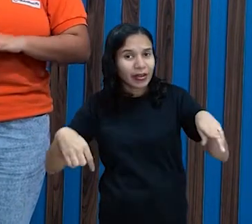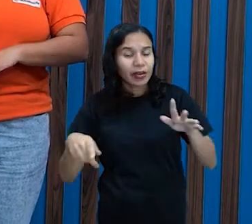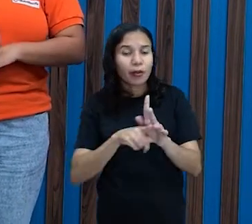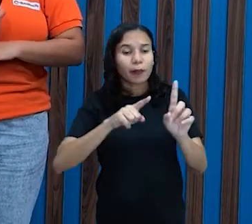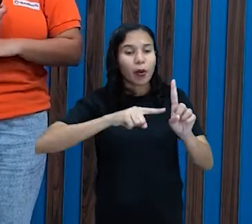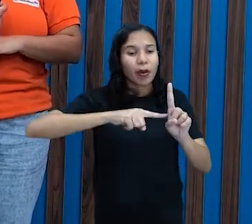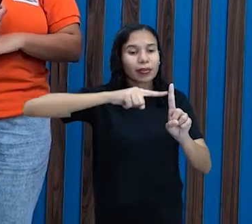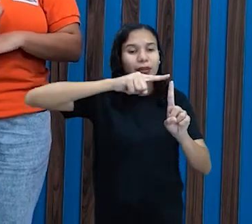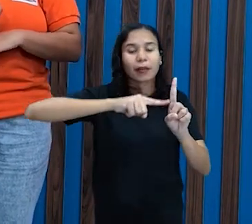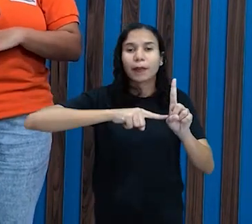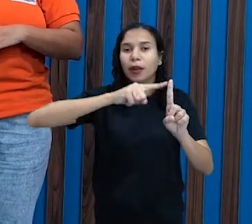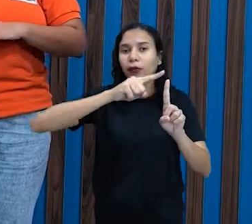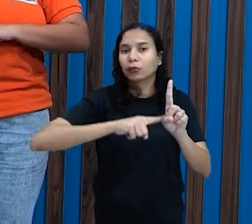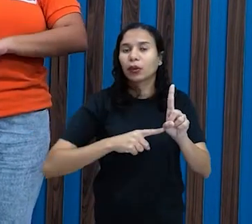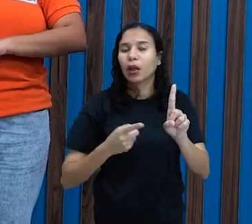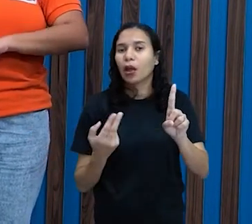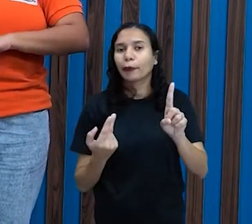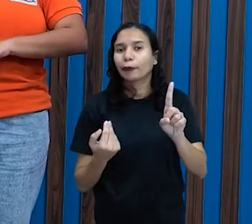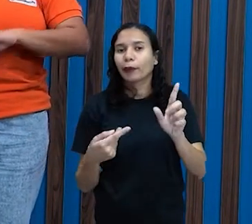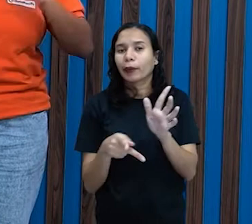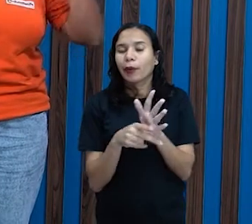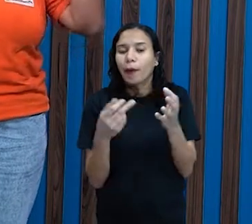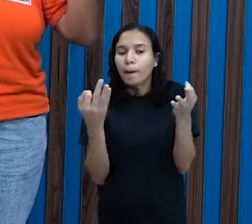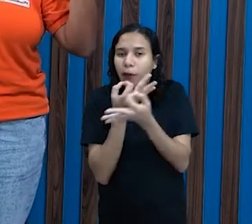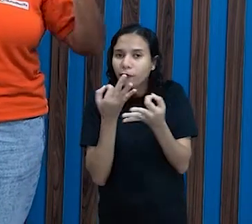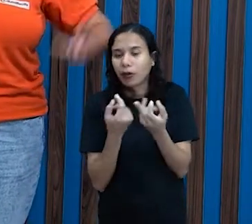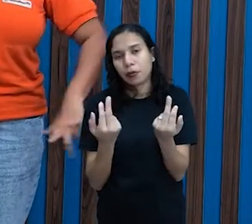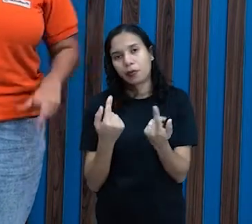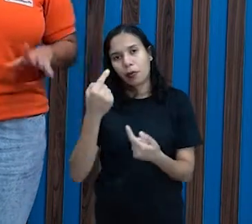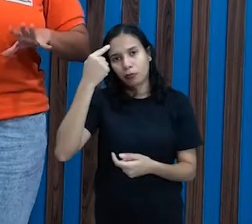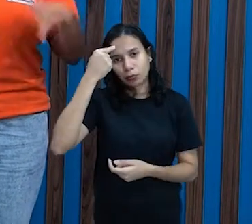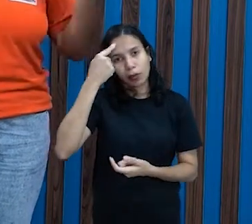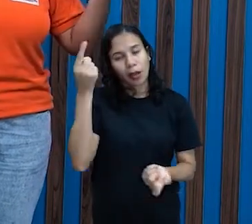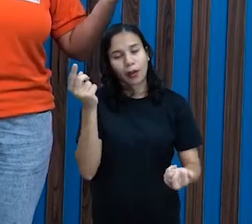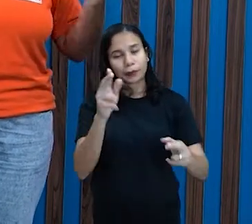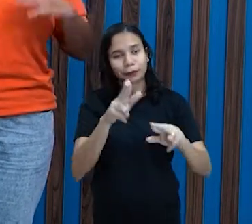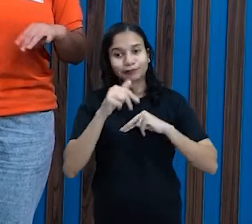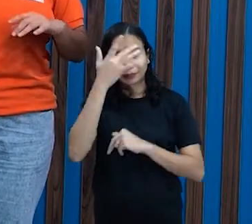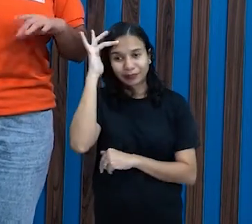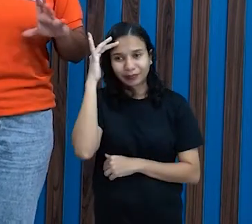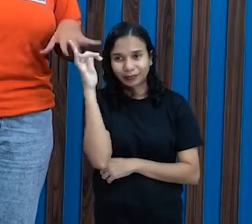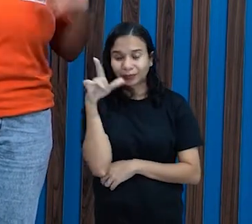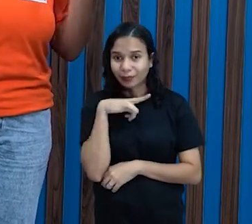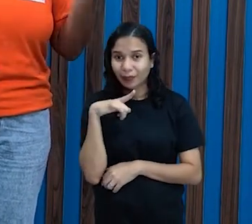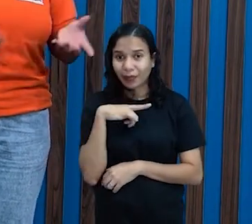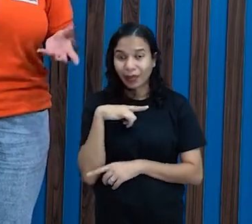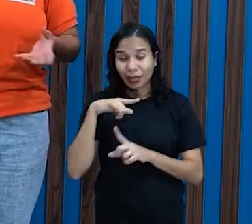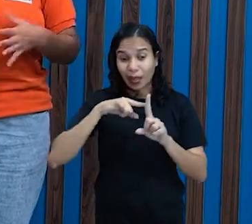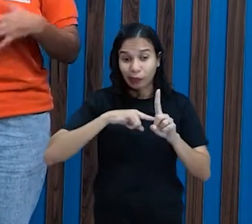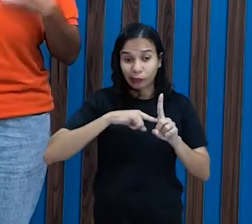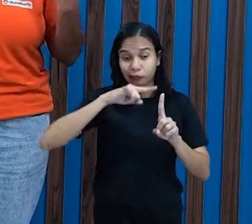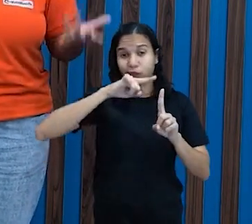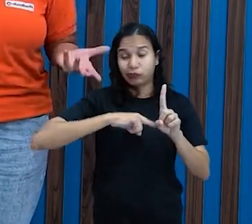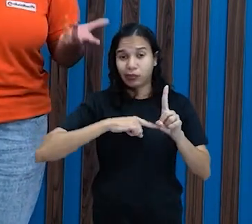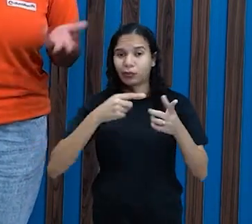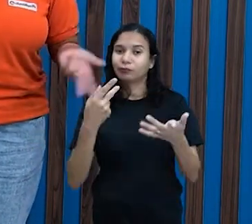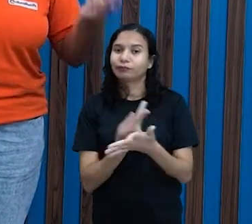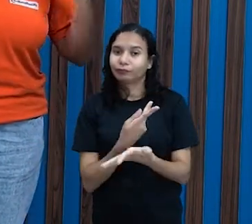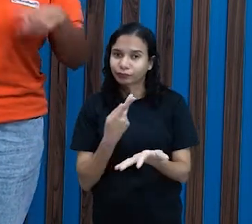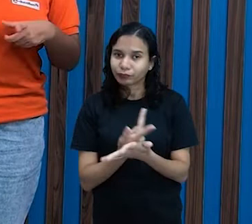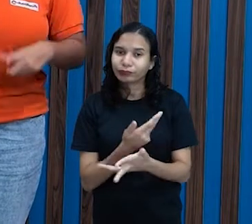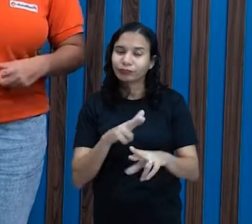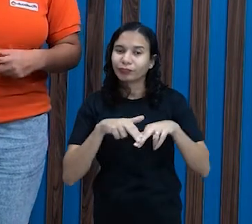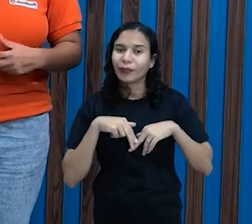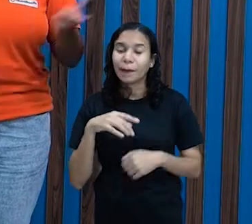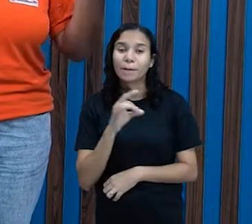do pulso, ela não é tão precisa quanto a da testa. Então, muita gente pode ter tido a temperatura aferida erroneamente,